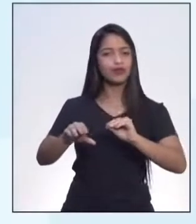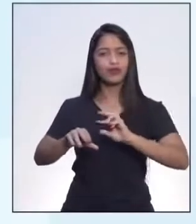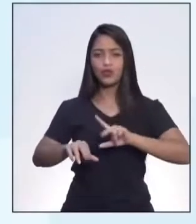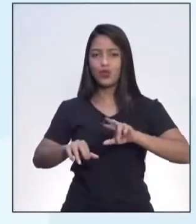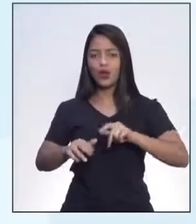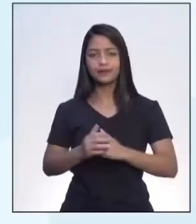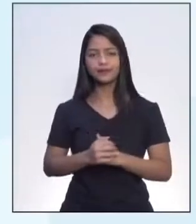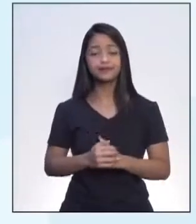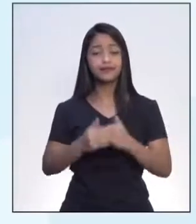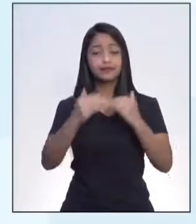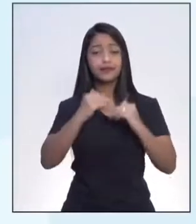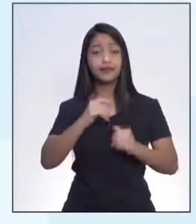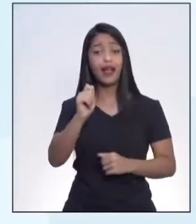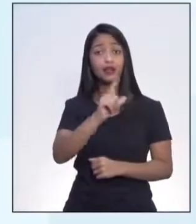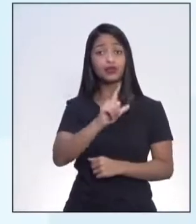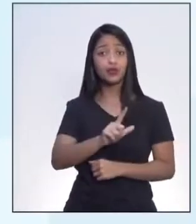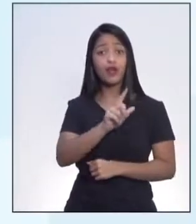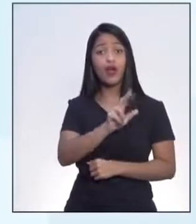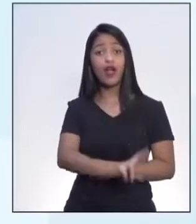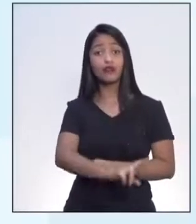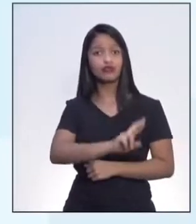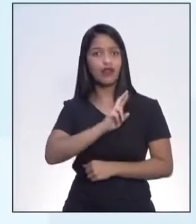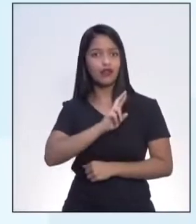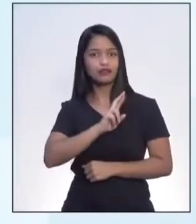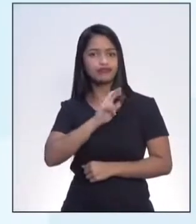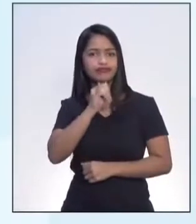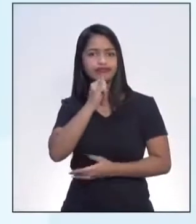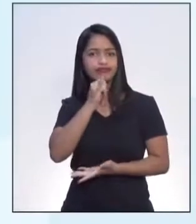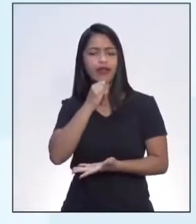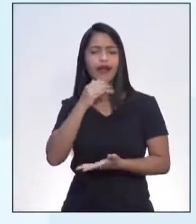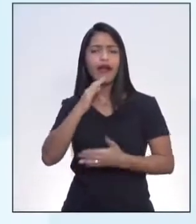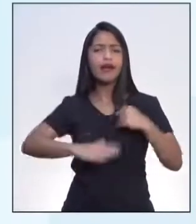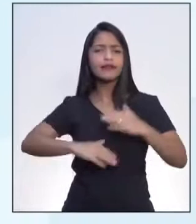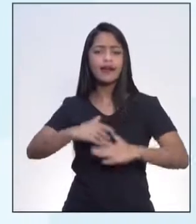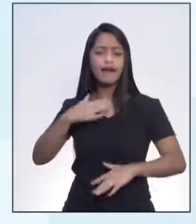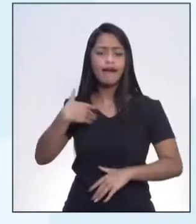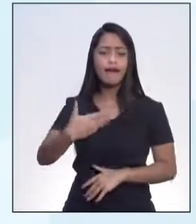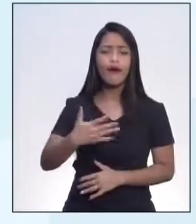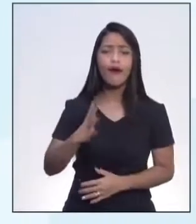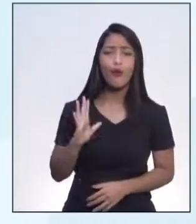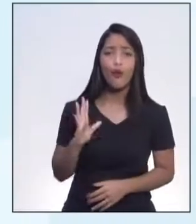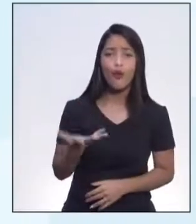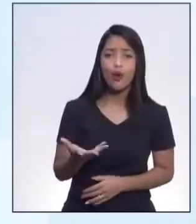Result. Indica o resultado de uma ação, a situação final de uma ação.